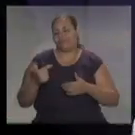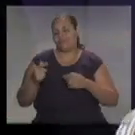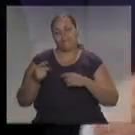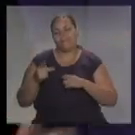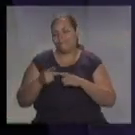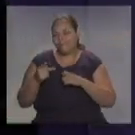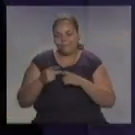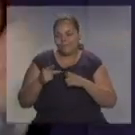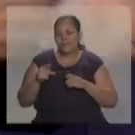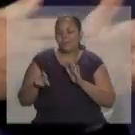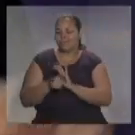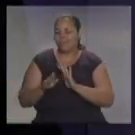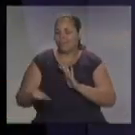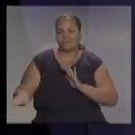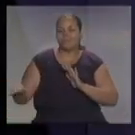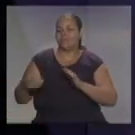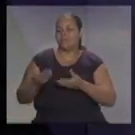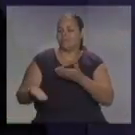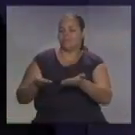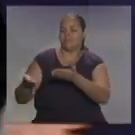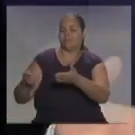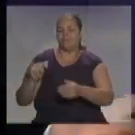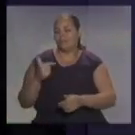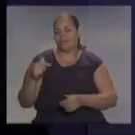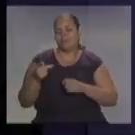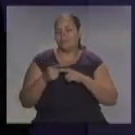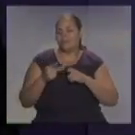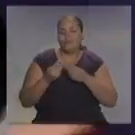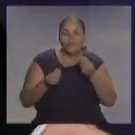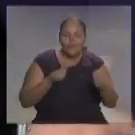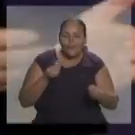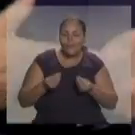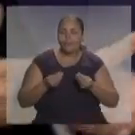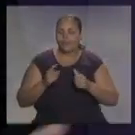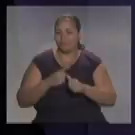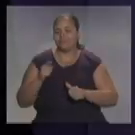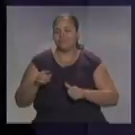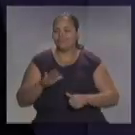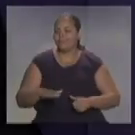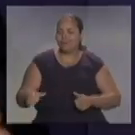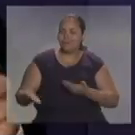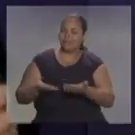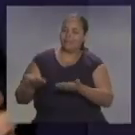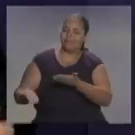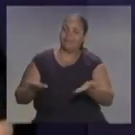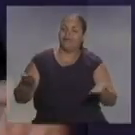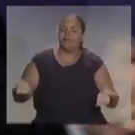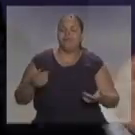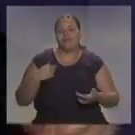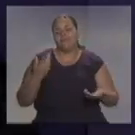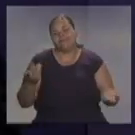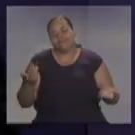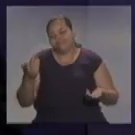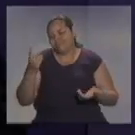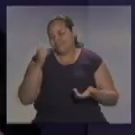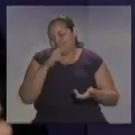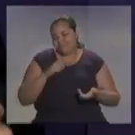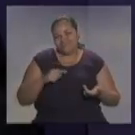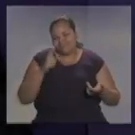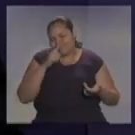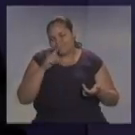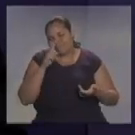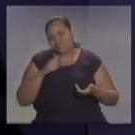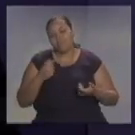o pediatra. Né? Você não tem um pediatra. Não temos pediatra, mas como? Não é prioridade? Então, é um paradoxo isso. A gente